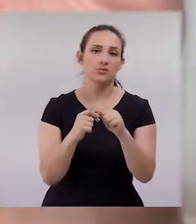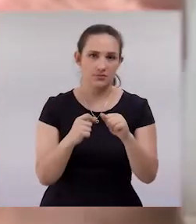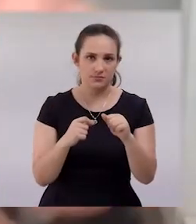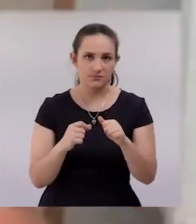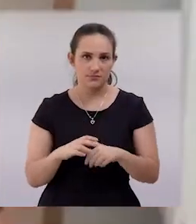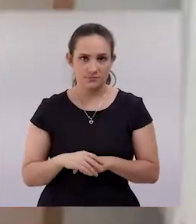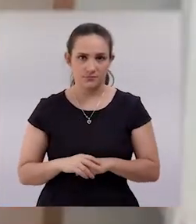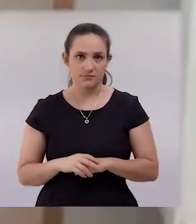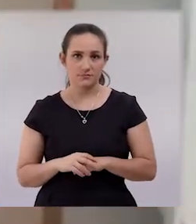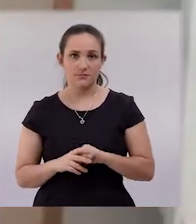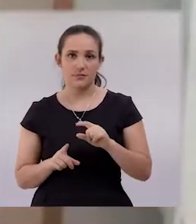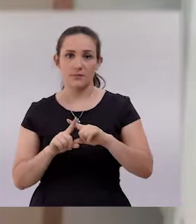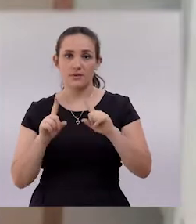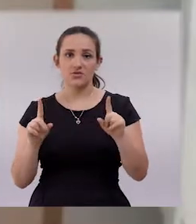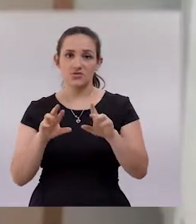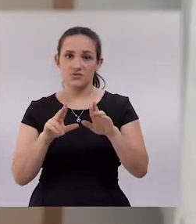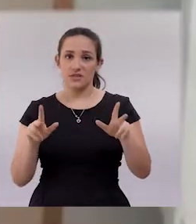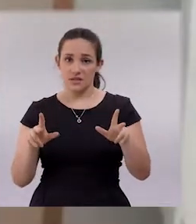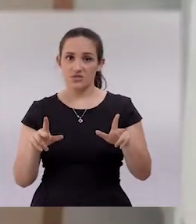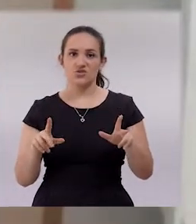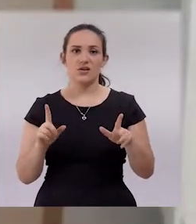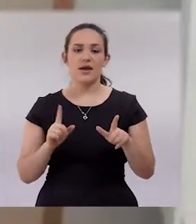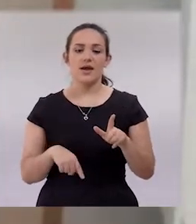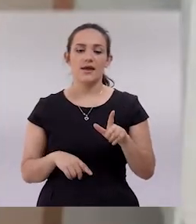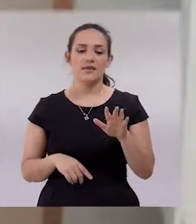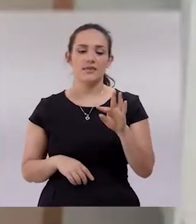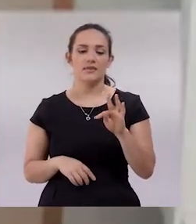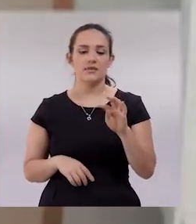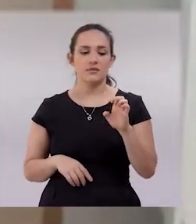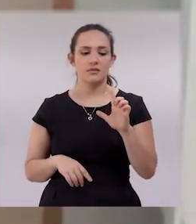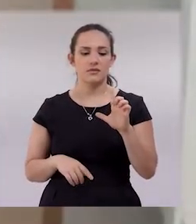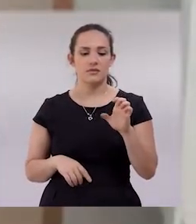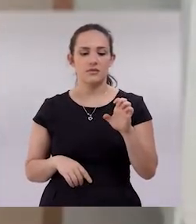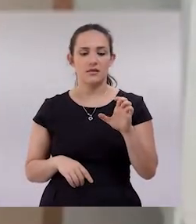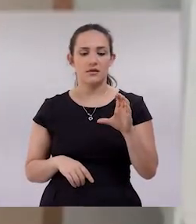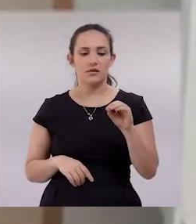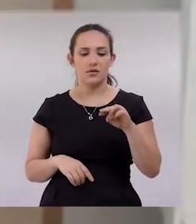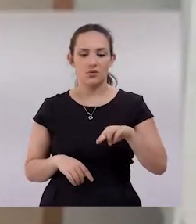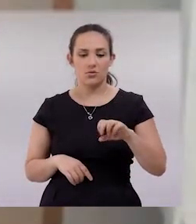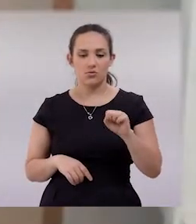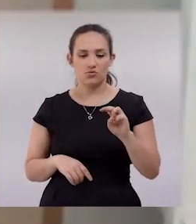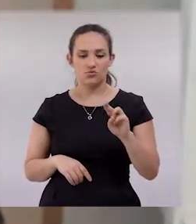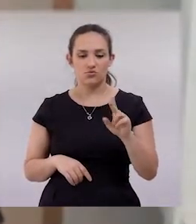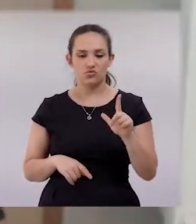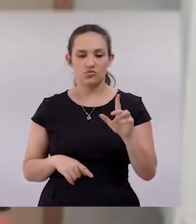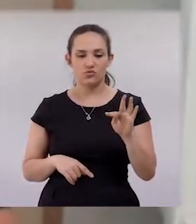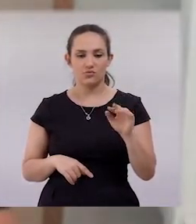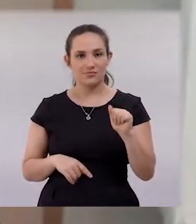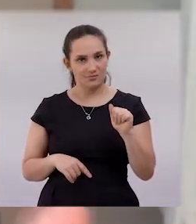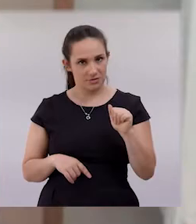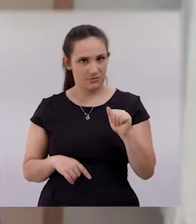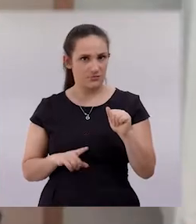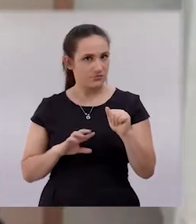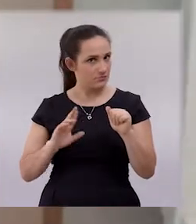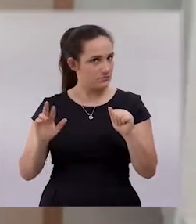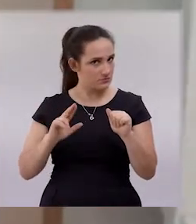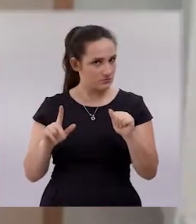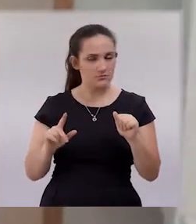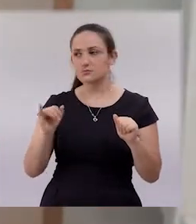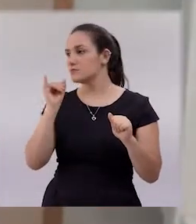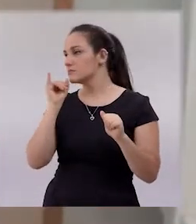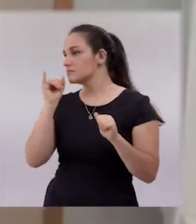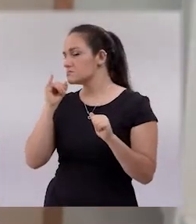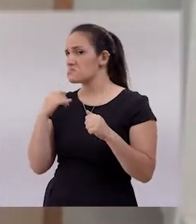todo, tá? E quando você fala do todo, a telemedicina ela pode ser empregada em qualquer